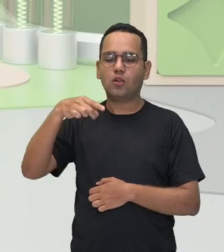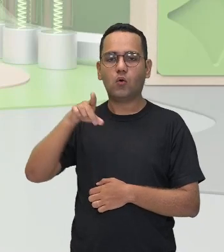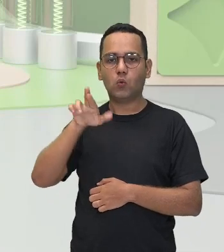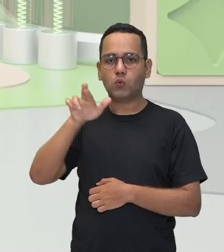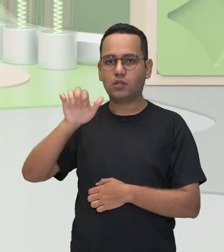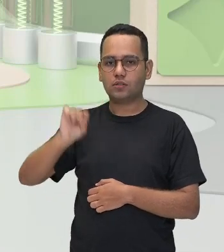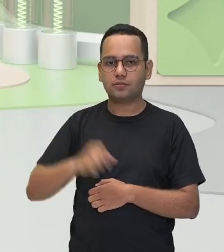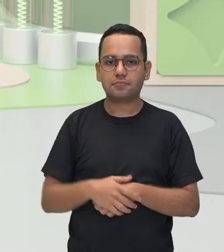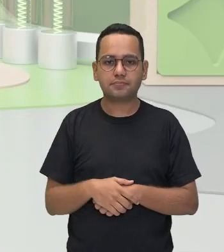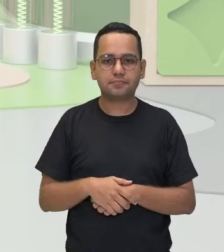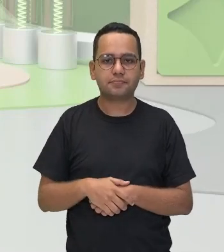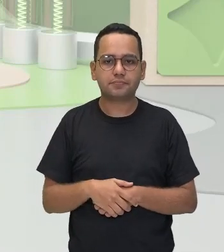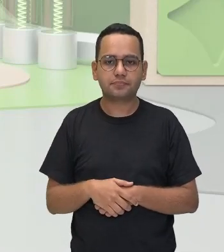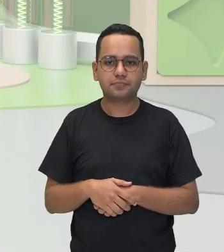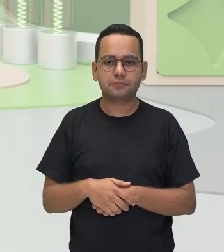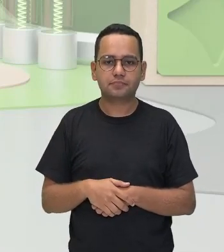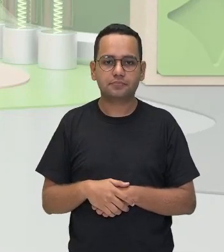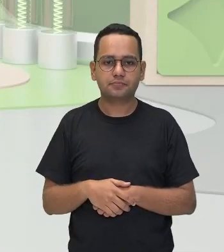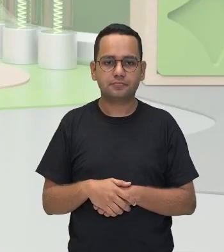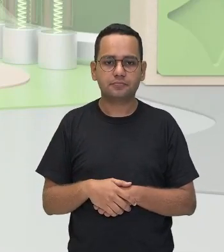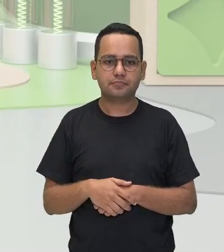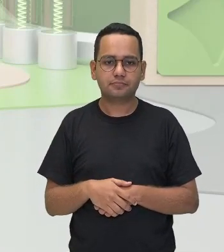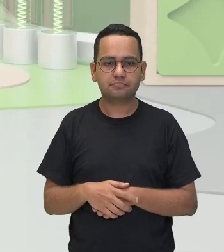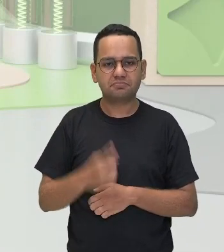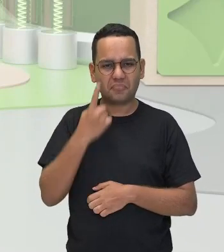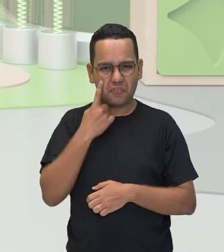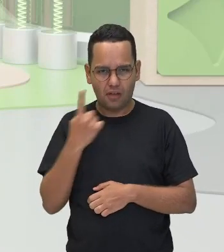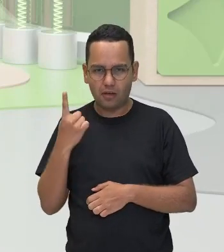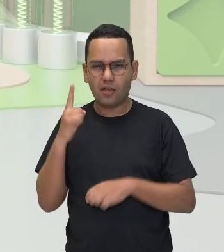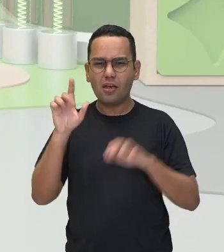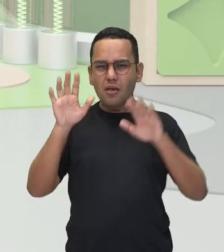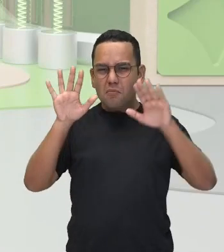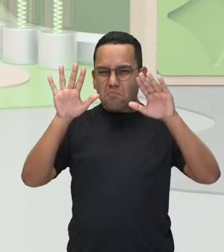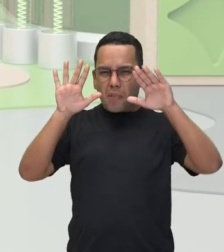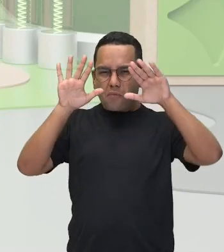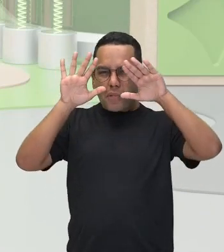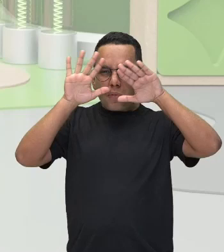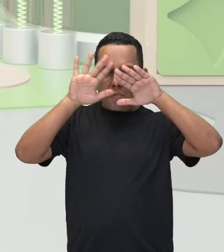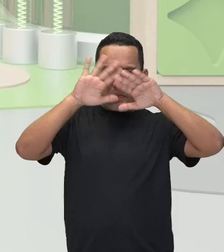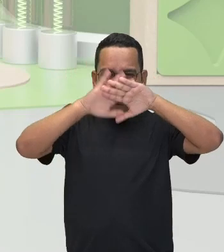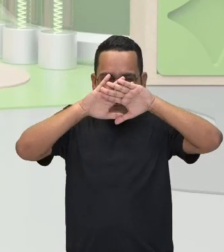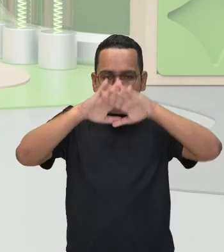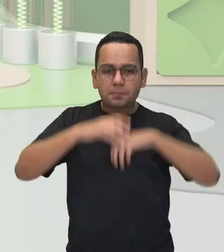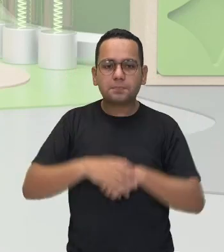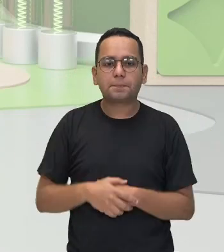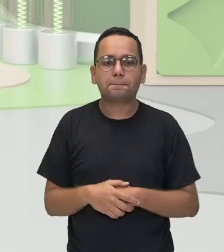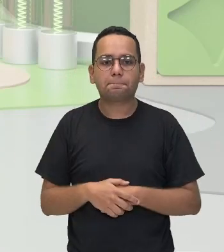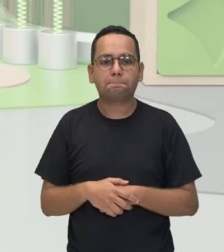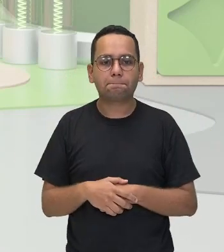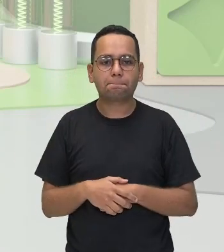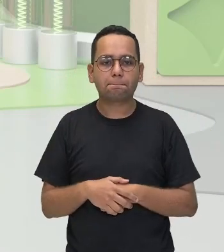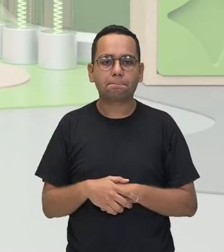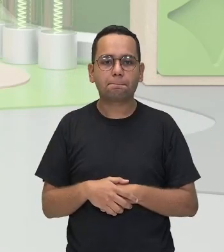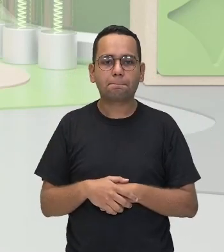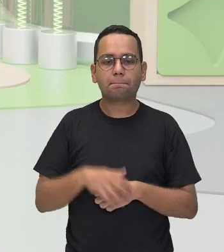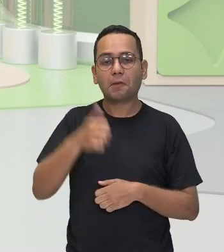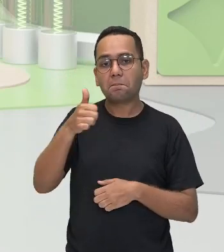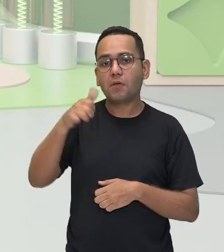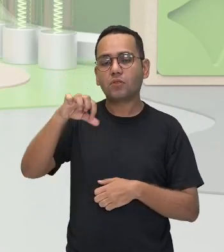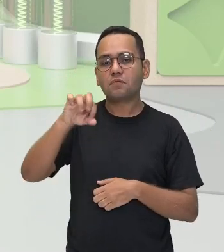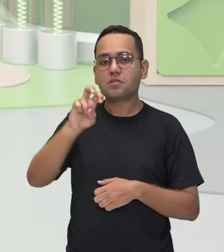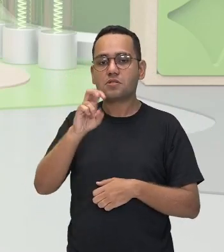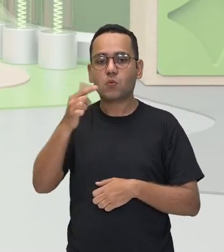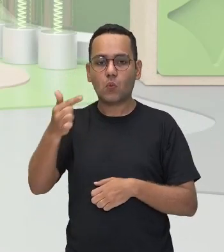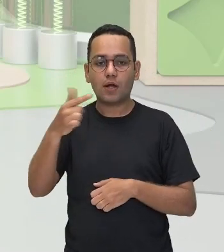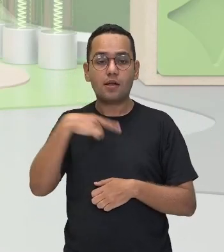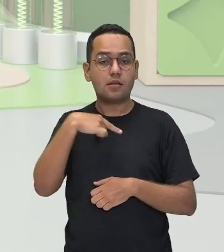já em Londres, olha só esse nevoeiro aí que aconteceu na cidade. Então, ocorreu um grande